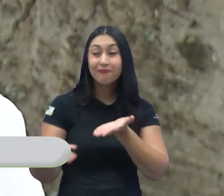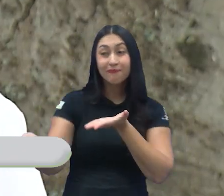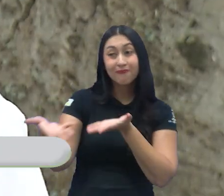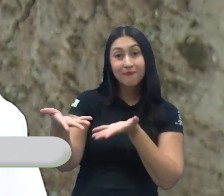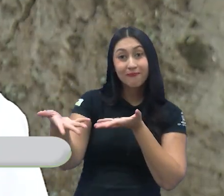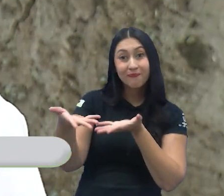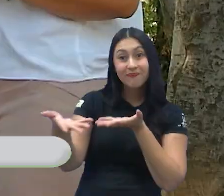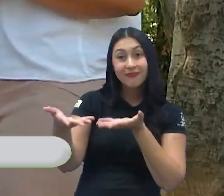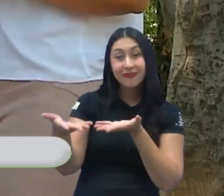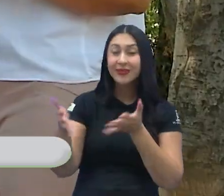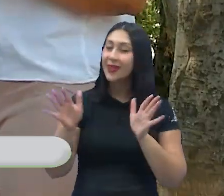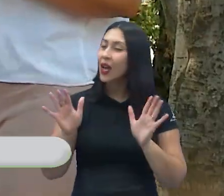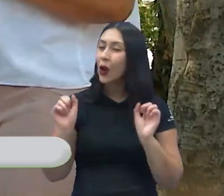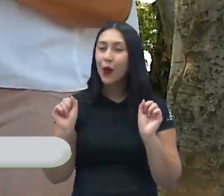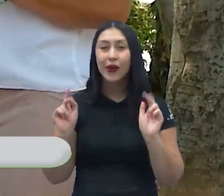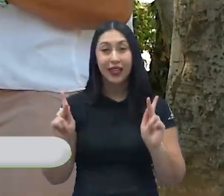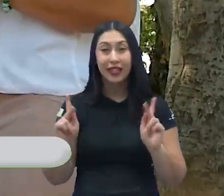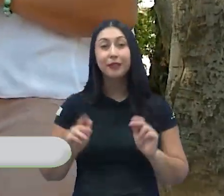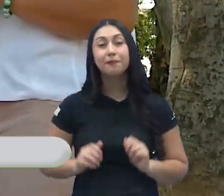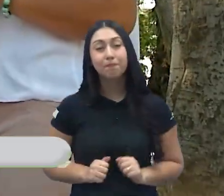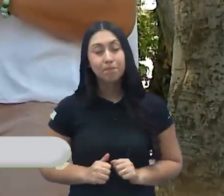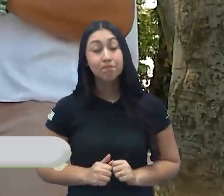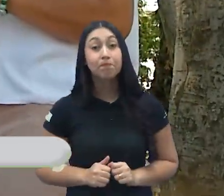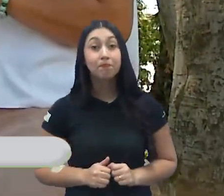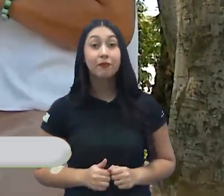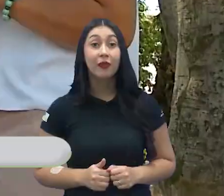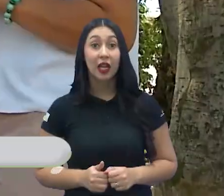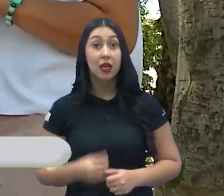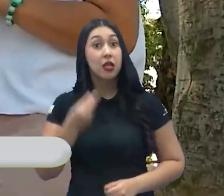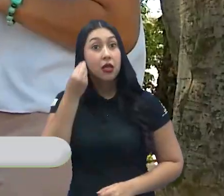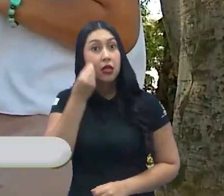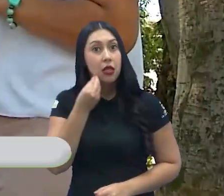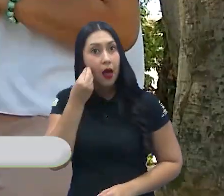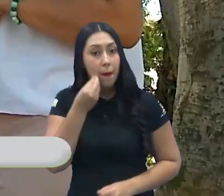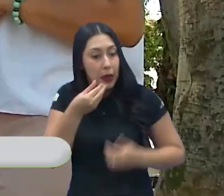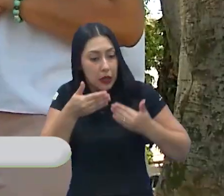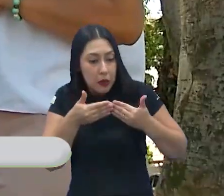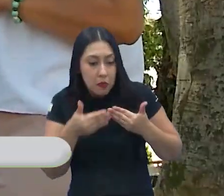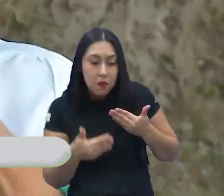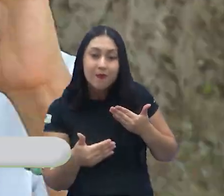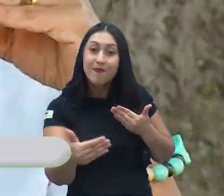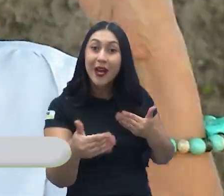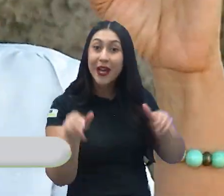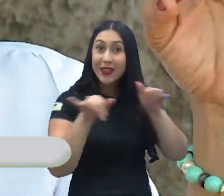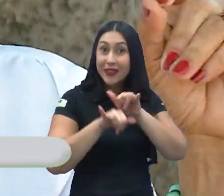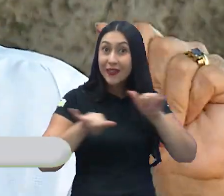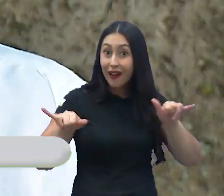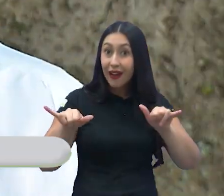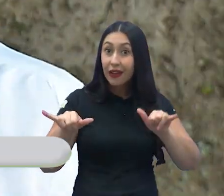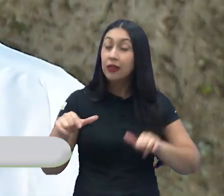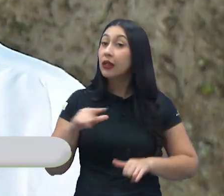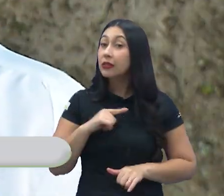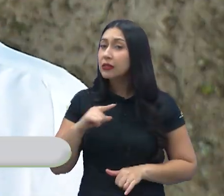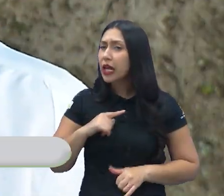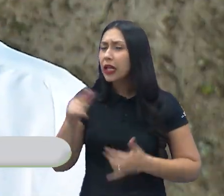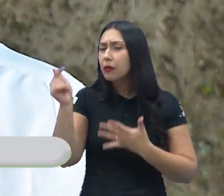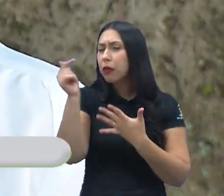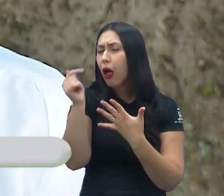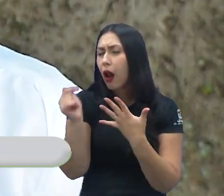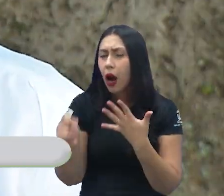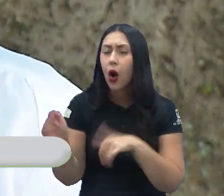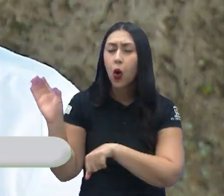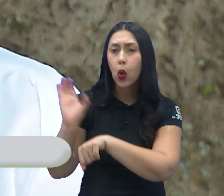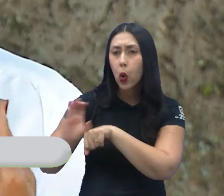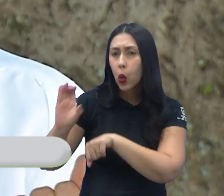mim é de boa. A partir da própria experiência, a Lúcia deixa um recado. Tem vários cursinhos que você pode fazer